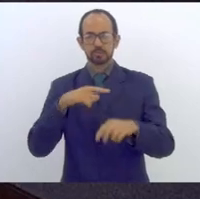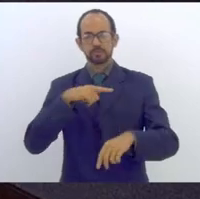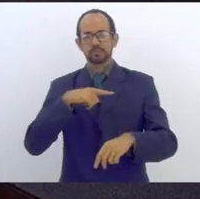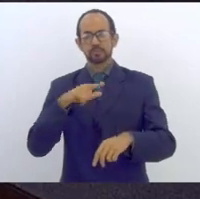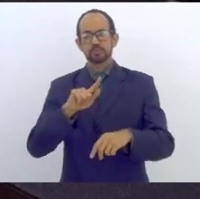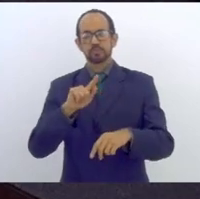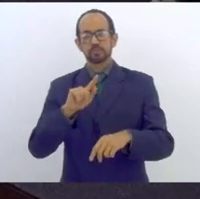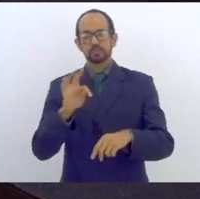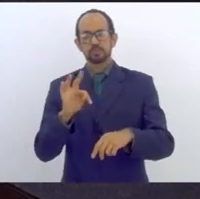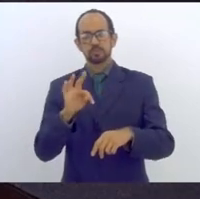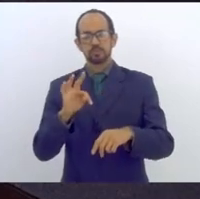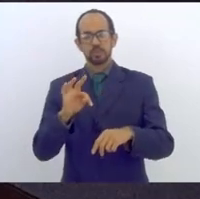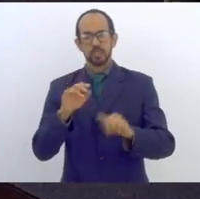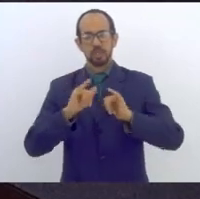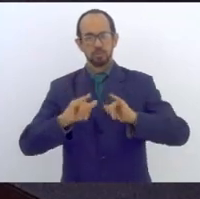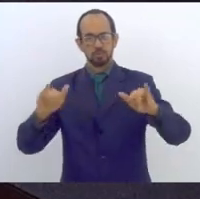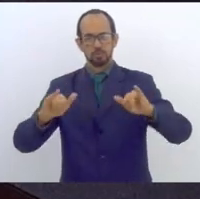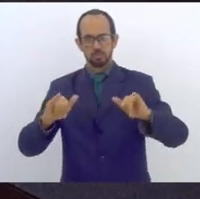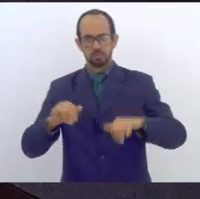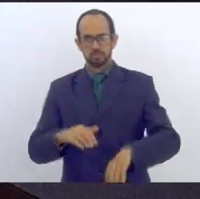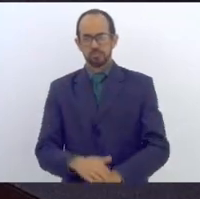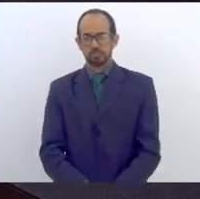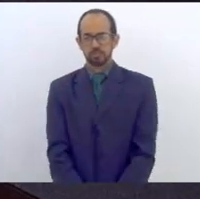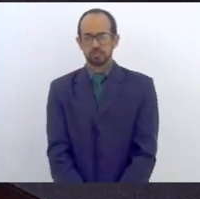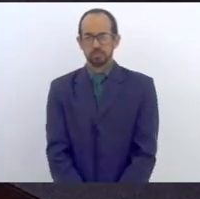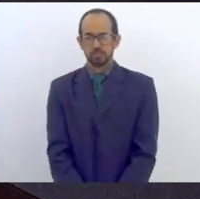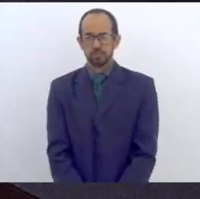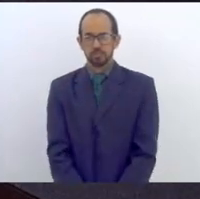publicado foi republicado né Doutor